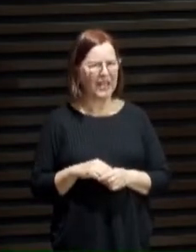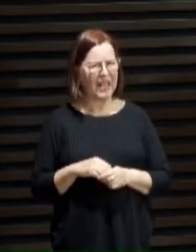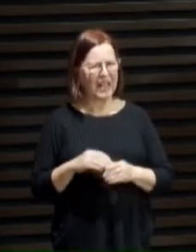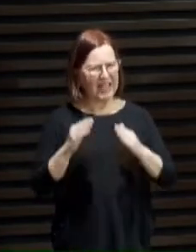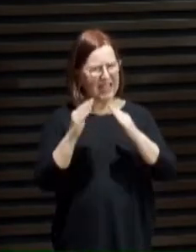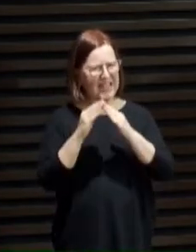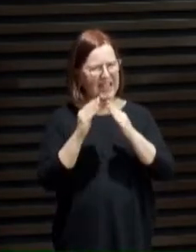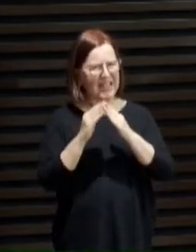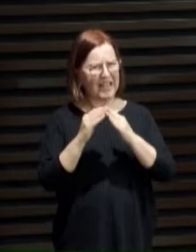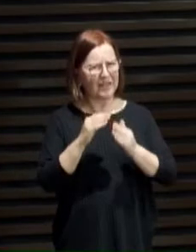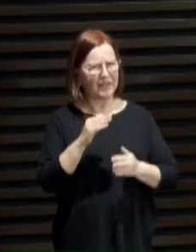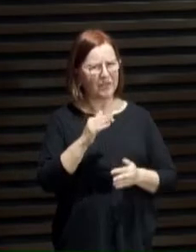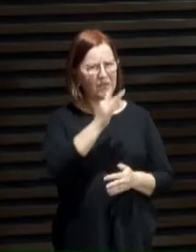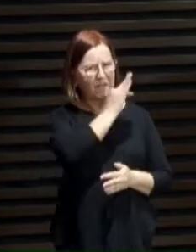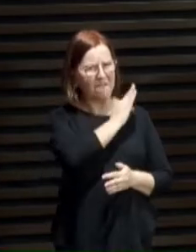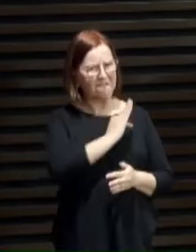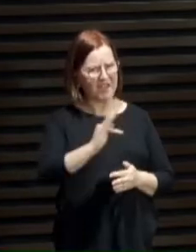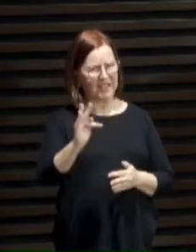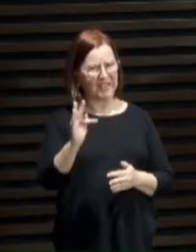Simão, lembram disso?